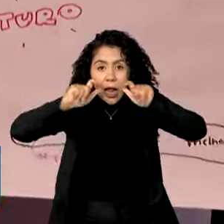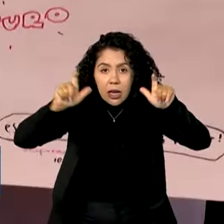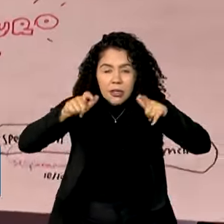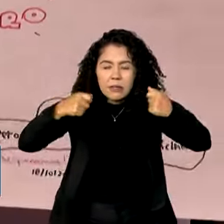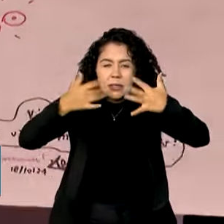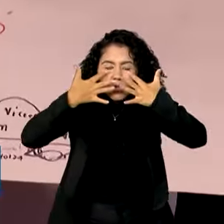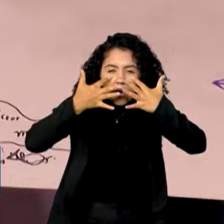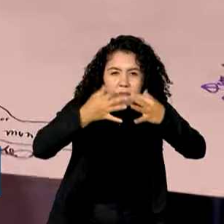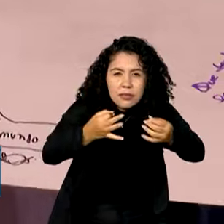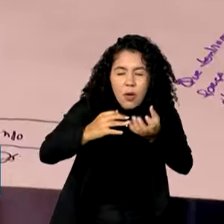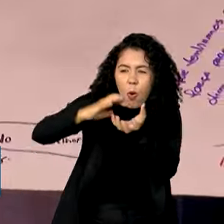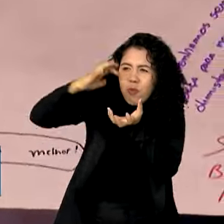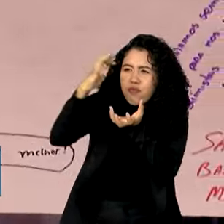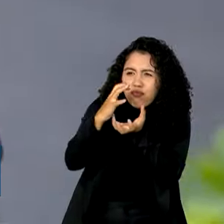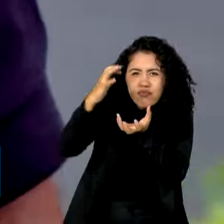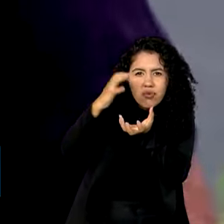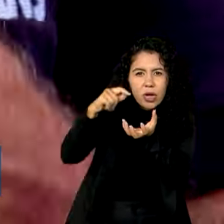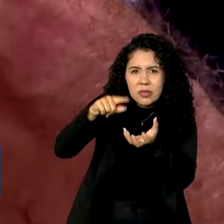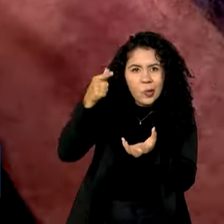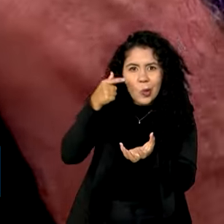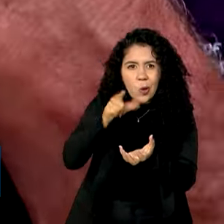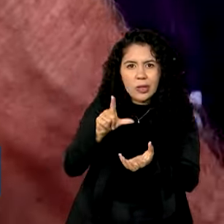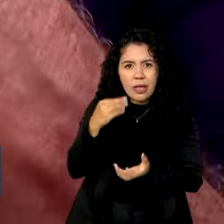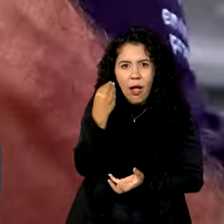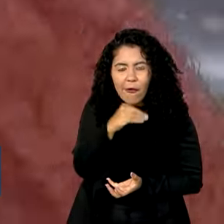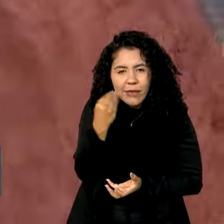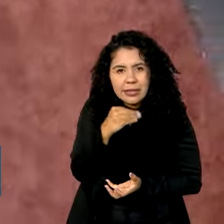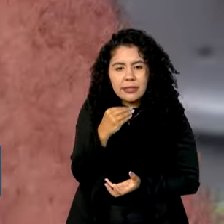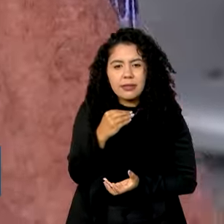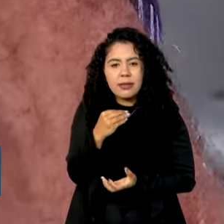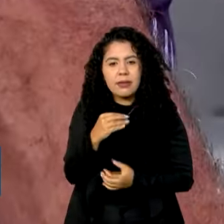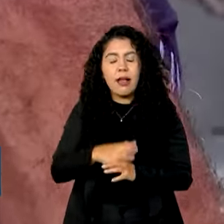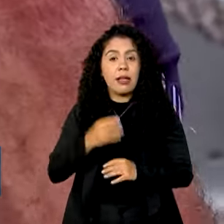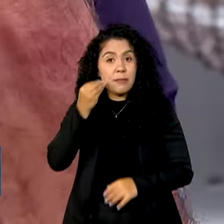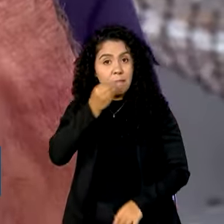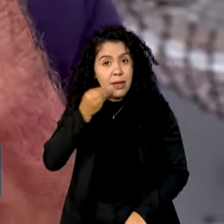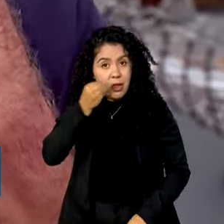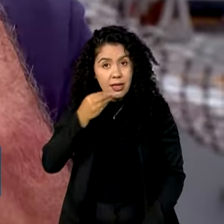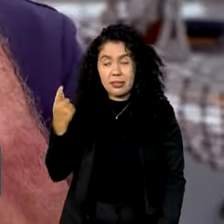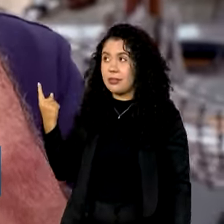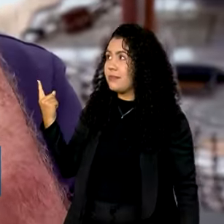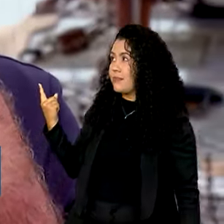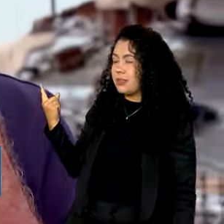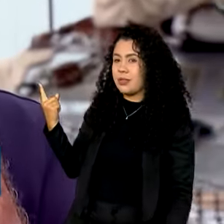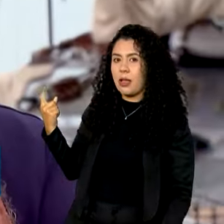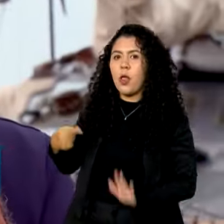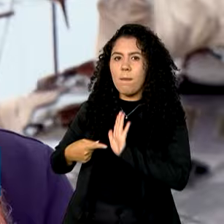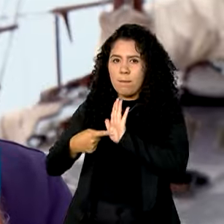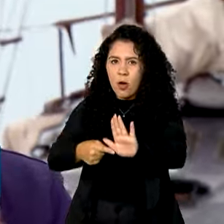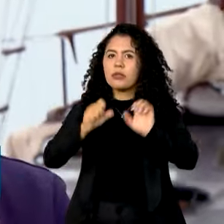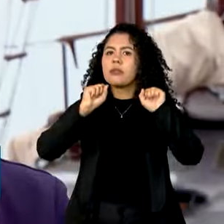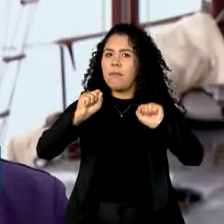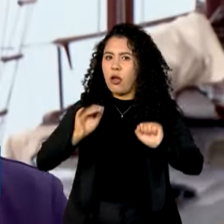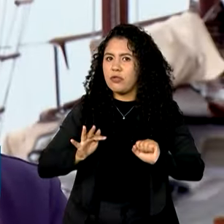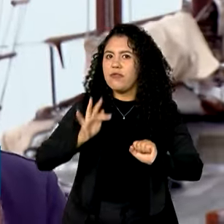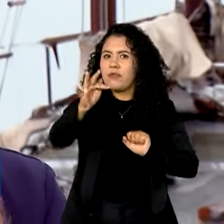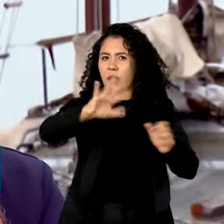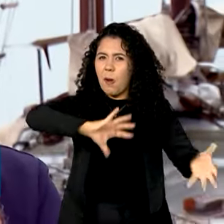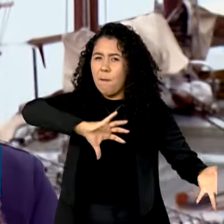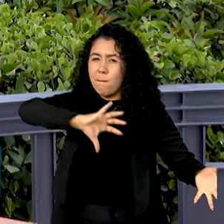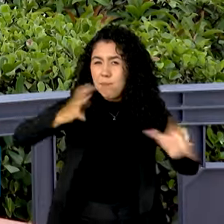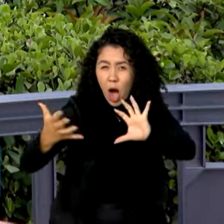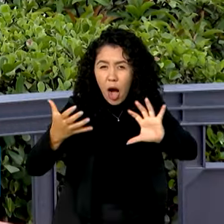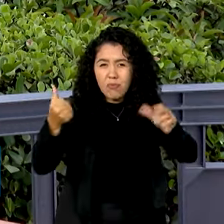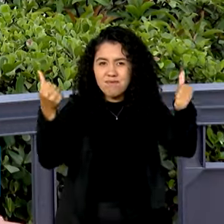do aquecimento global não convencem, a experiência do Schurmann revela mudanças drásticas nos últimos 40